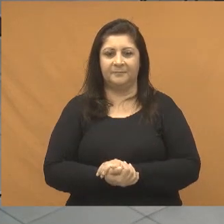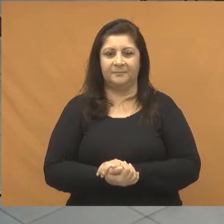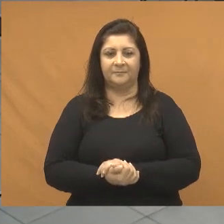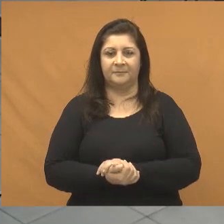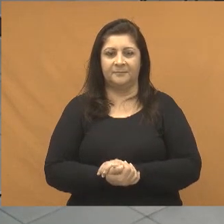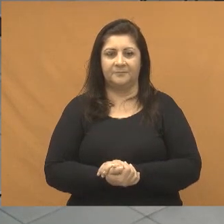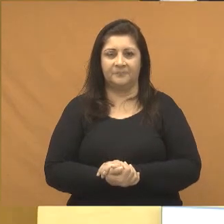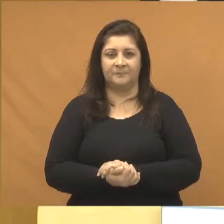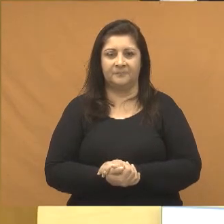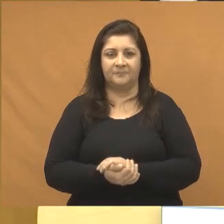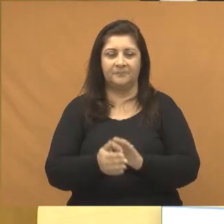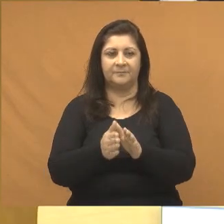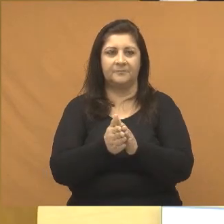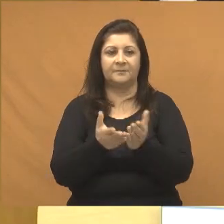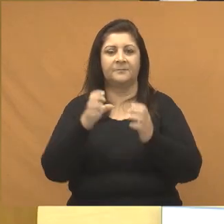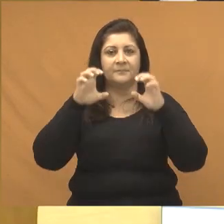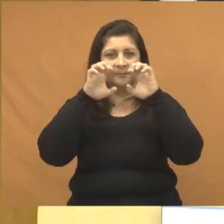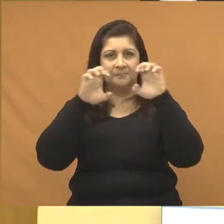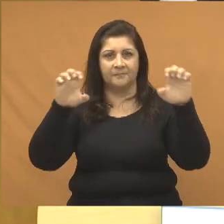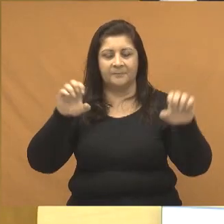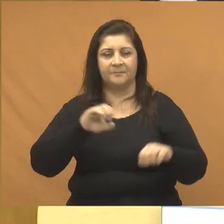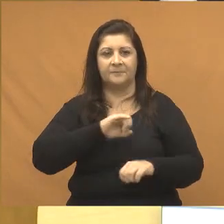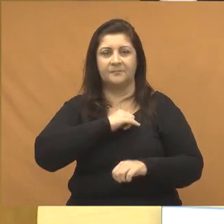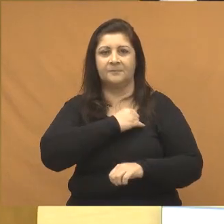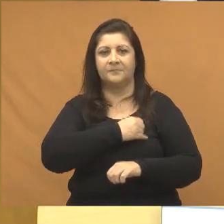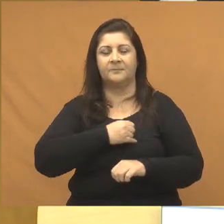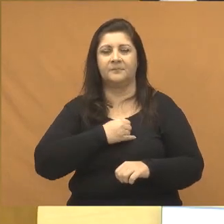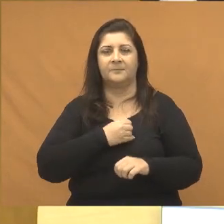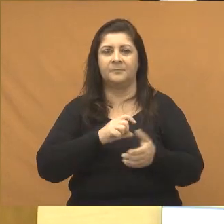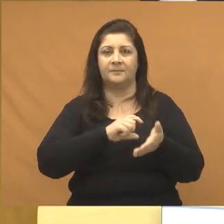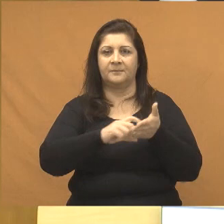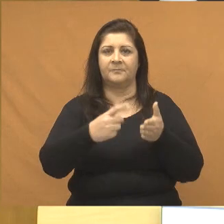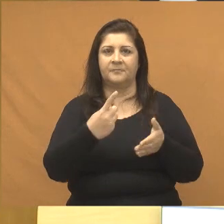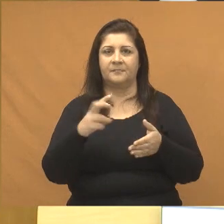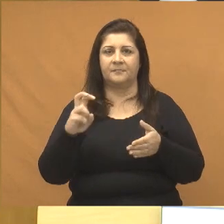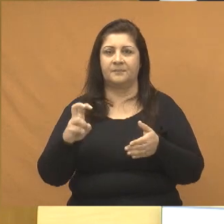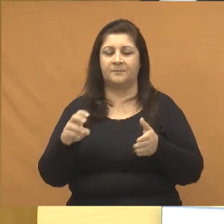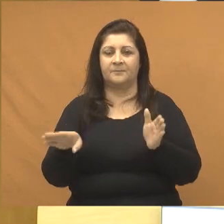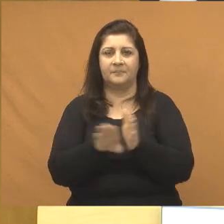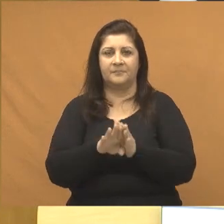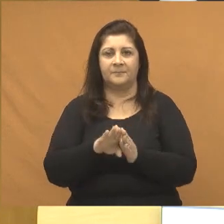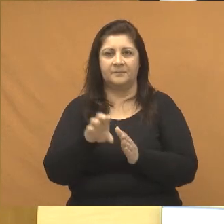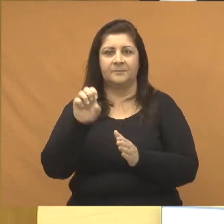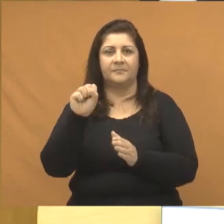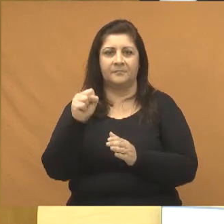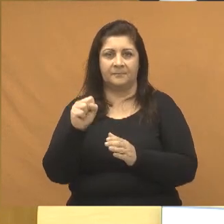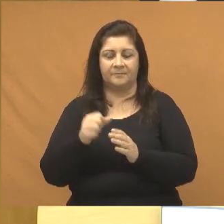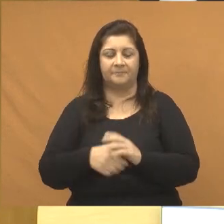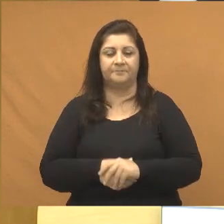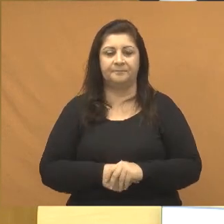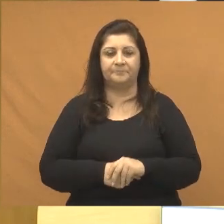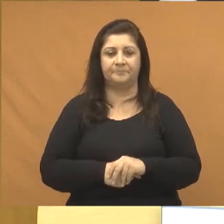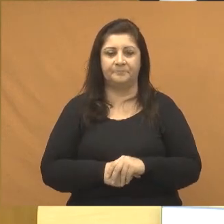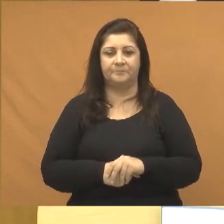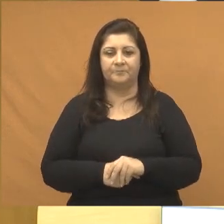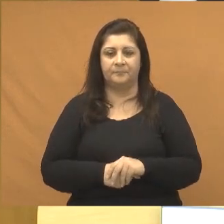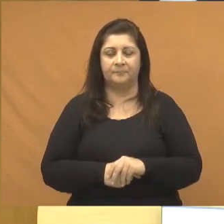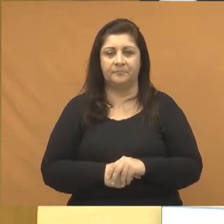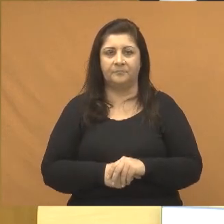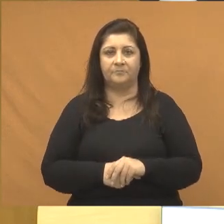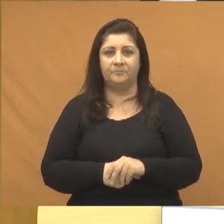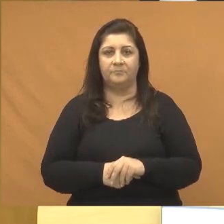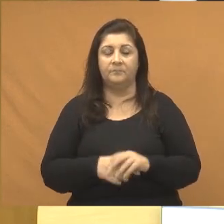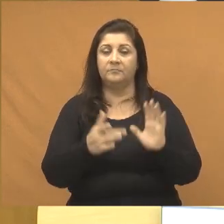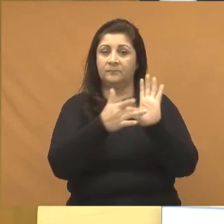Eu vou ler o Evangelho do dia de João, do capítulo 15, versos 1 a 8, ao oitavo. Eu sou a